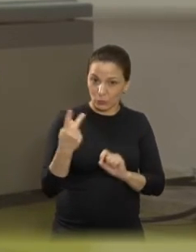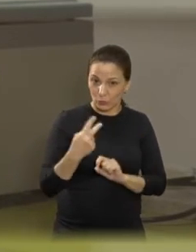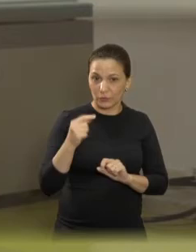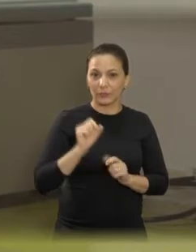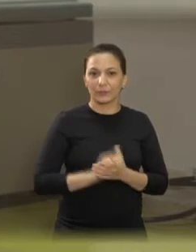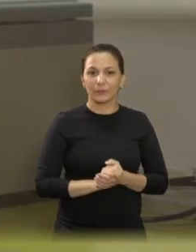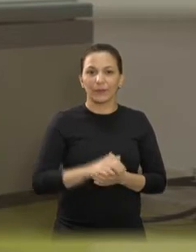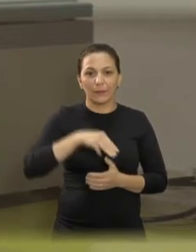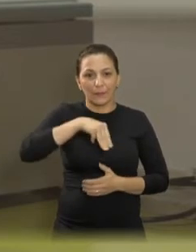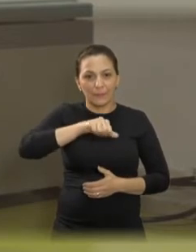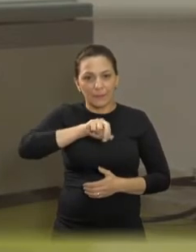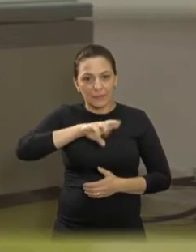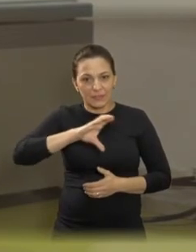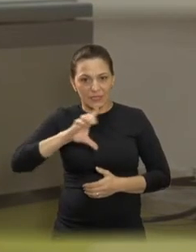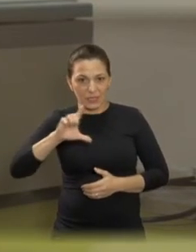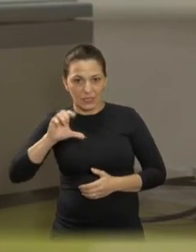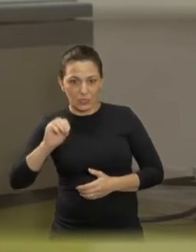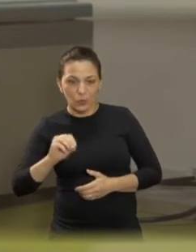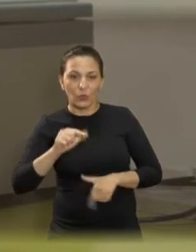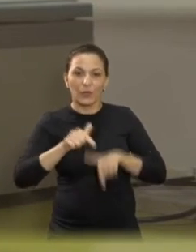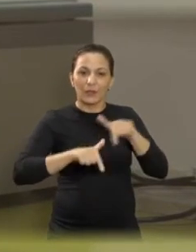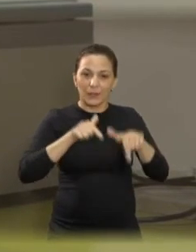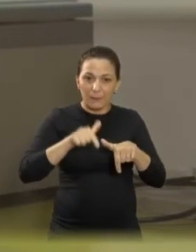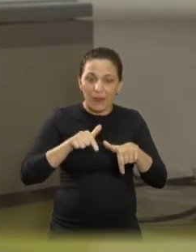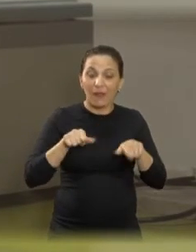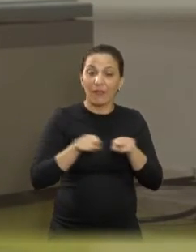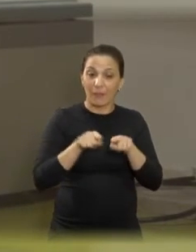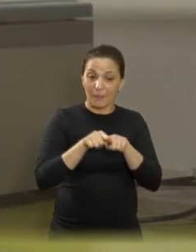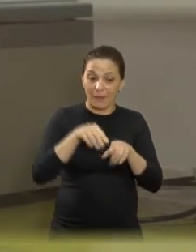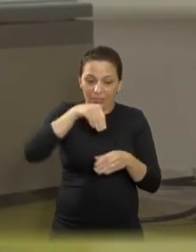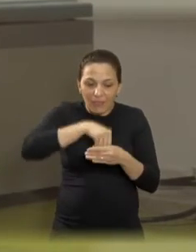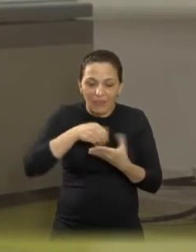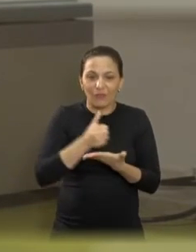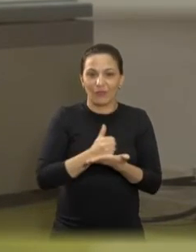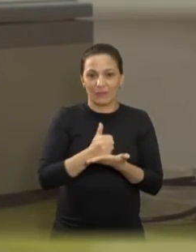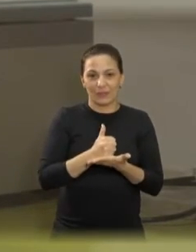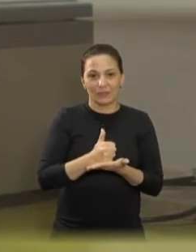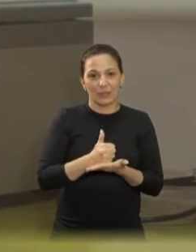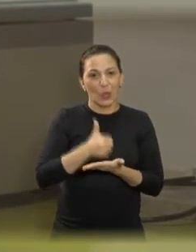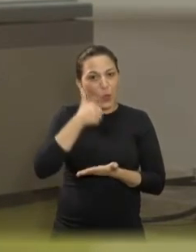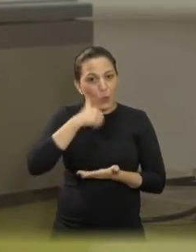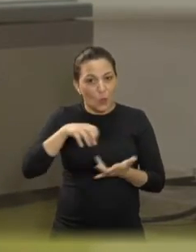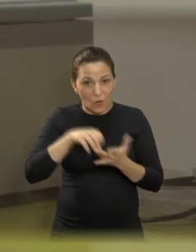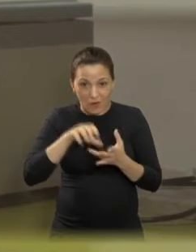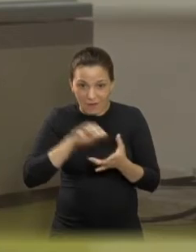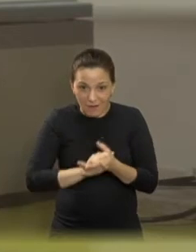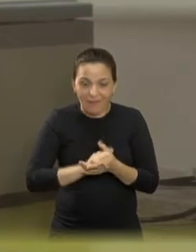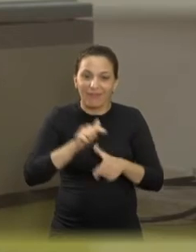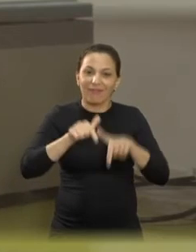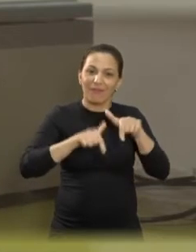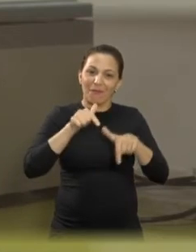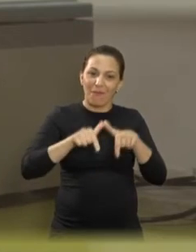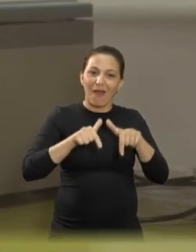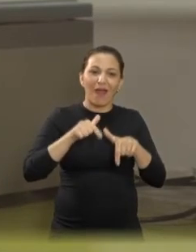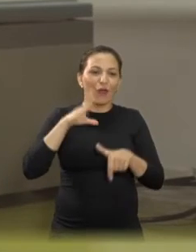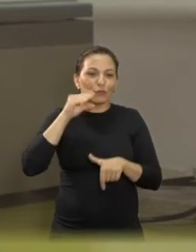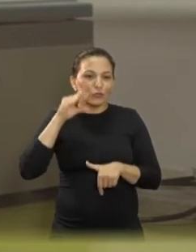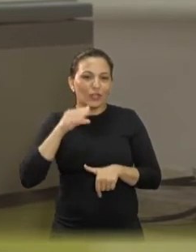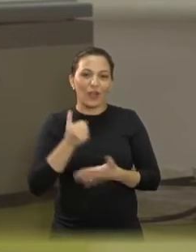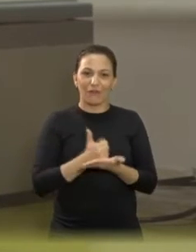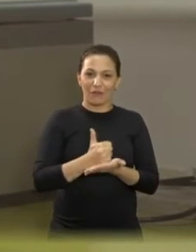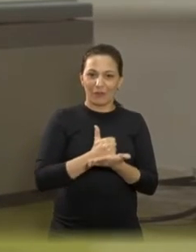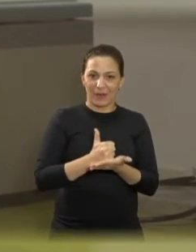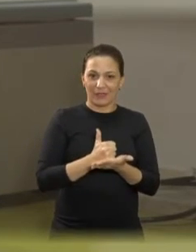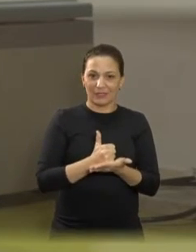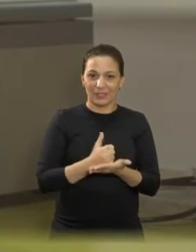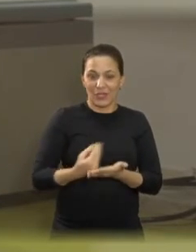E o Marcelo, o mais novo administrador, trabalha também com farmácia. Minha esposa trabalha como funcionária de farmácia também.